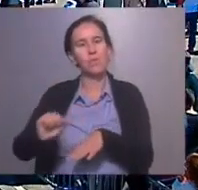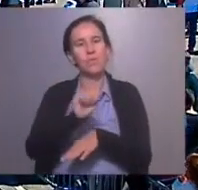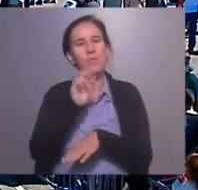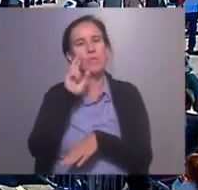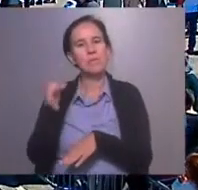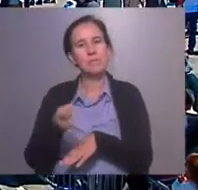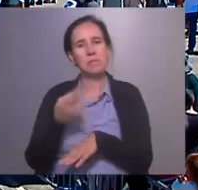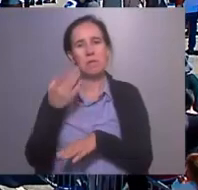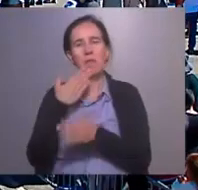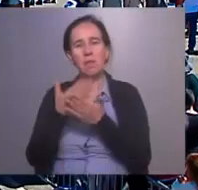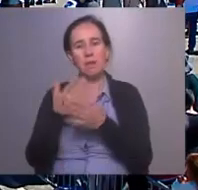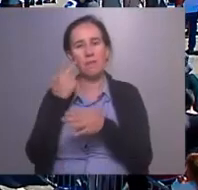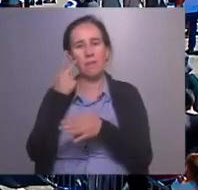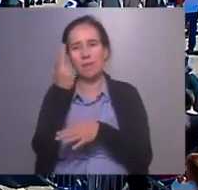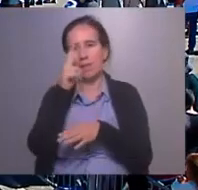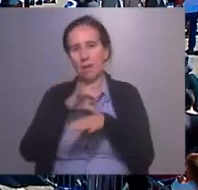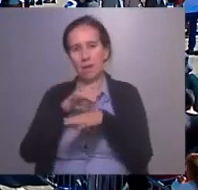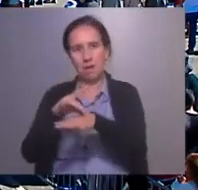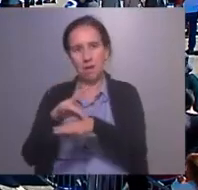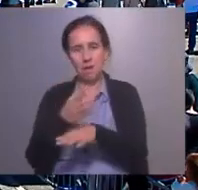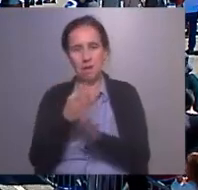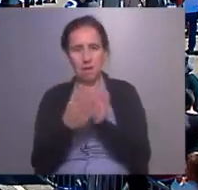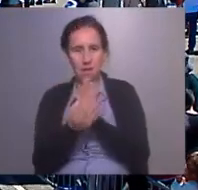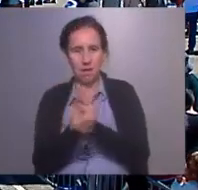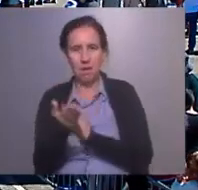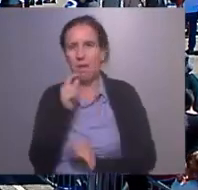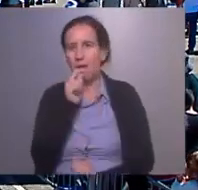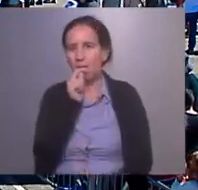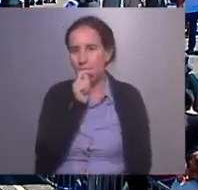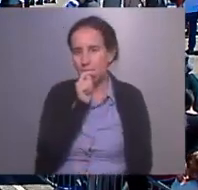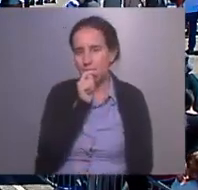nossos pecados e nos conduza à vida eterna. Amém.